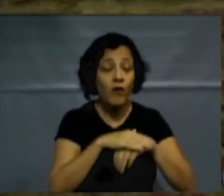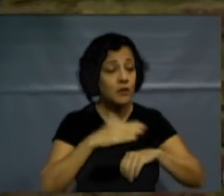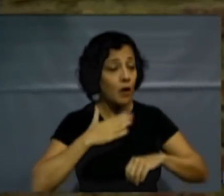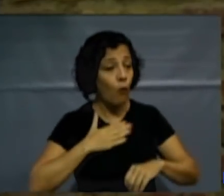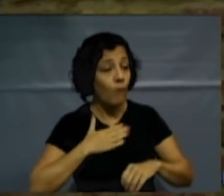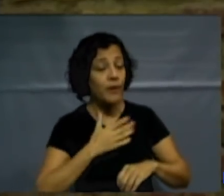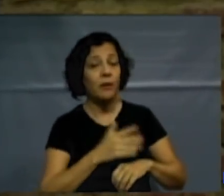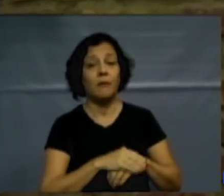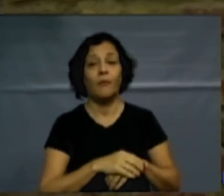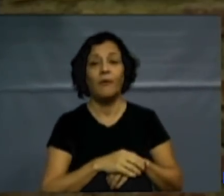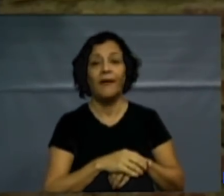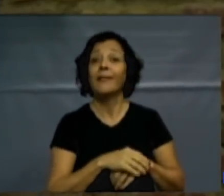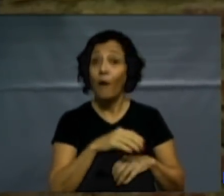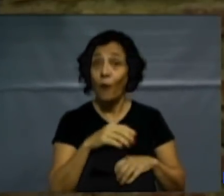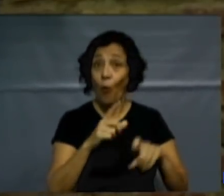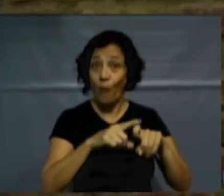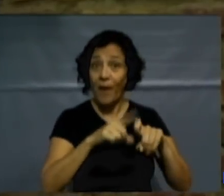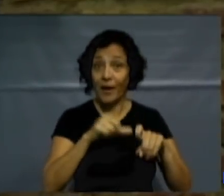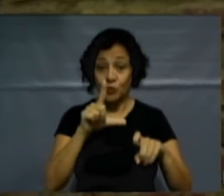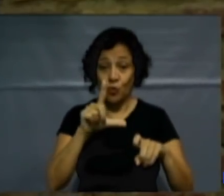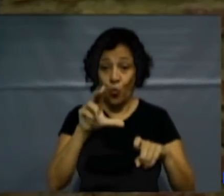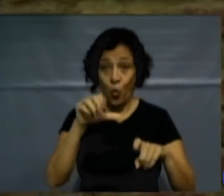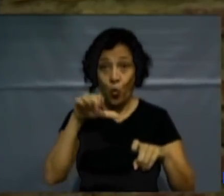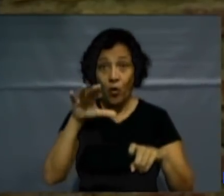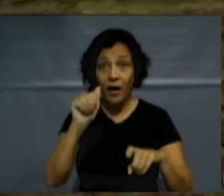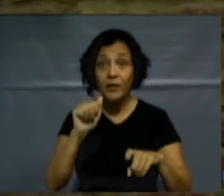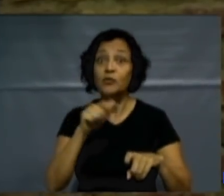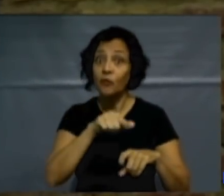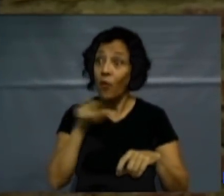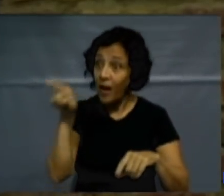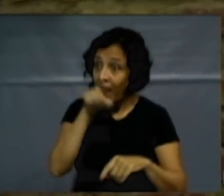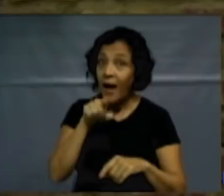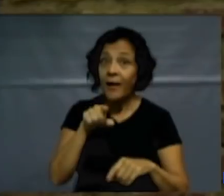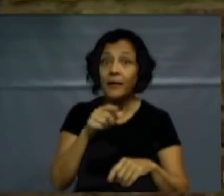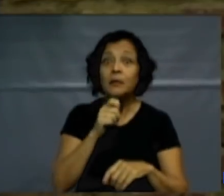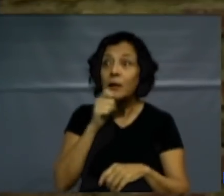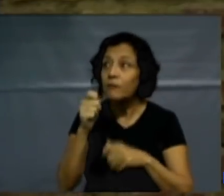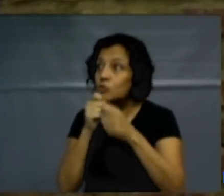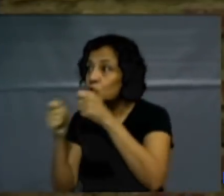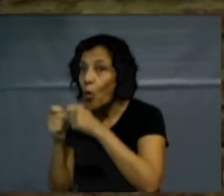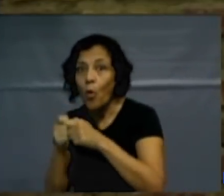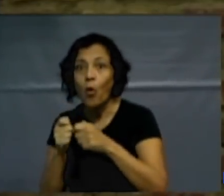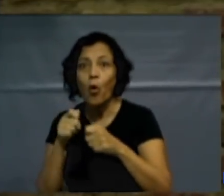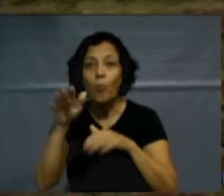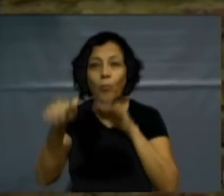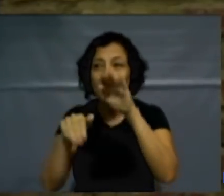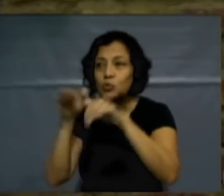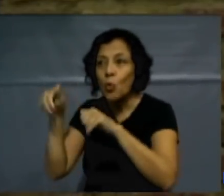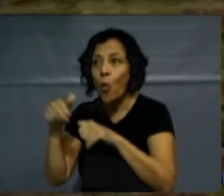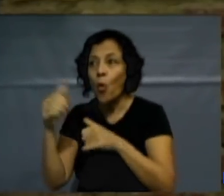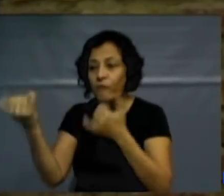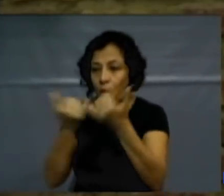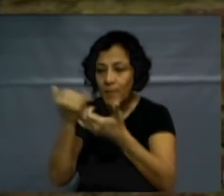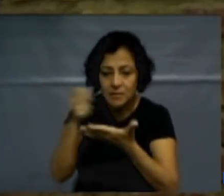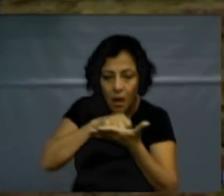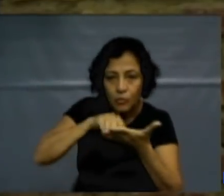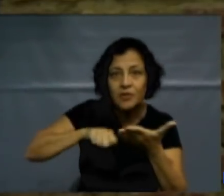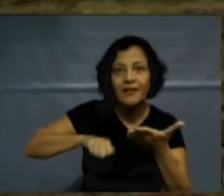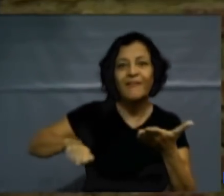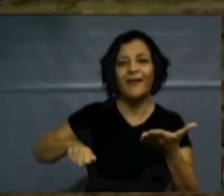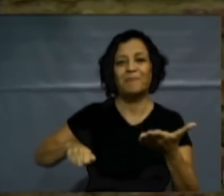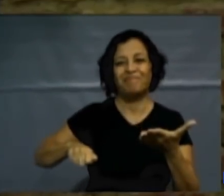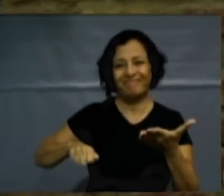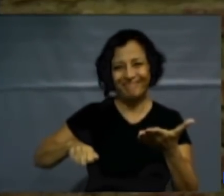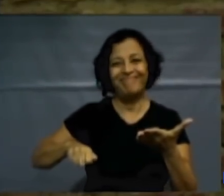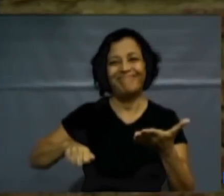Lucas fez. Olha a humildade desse homem. E mesmo assim, nós tomamos acesso às suas cartas. Nós